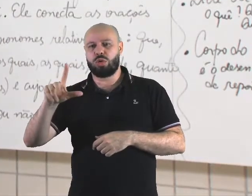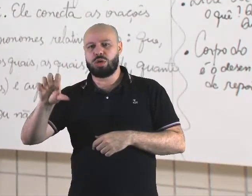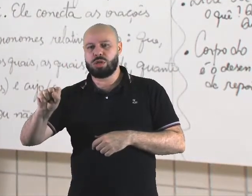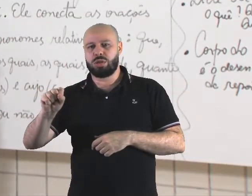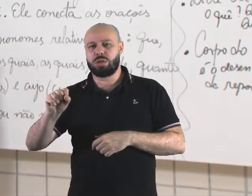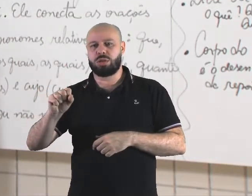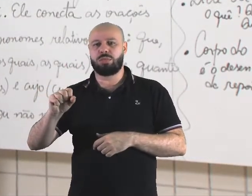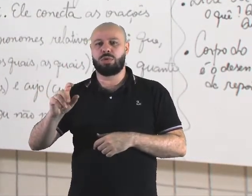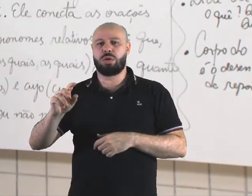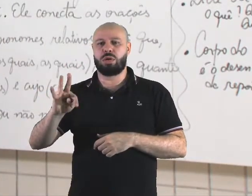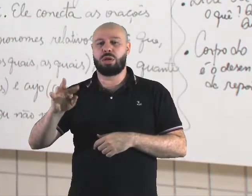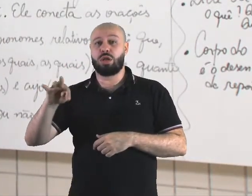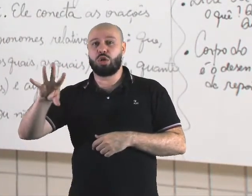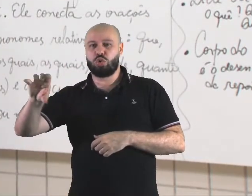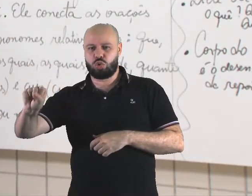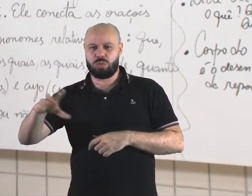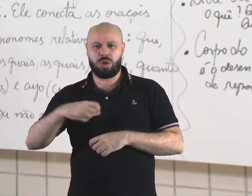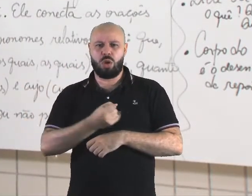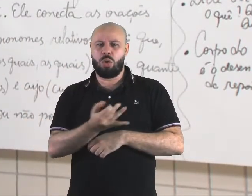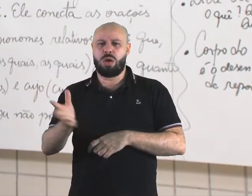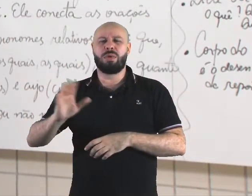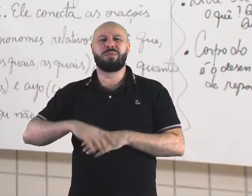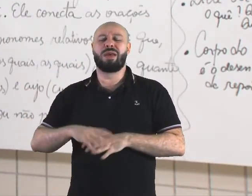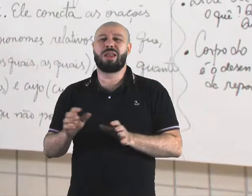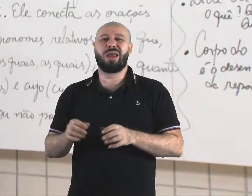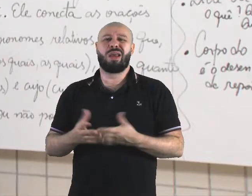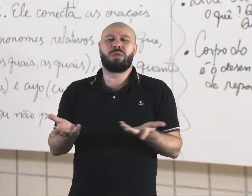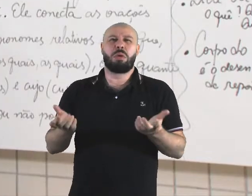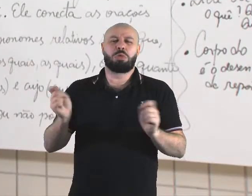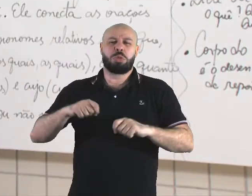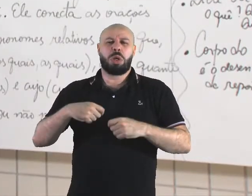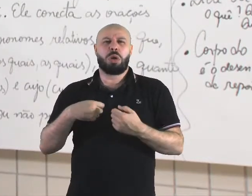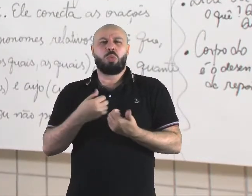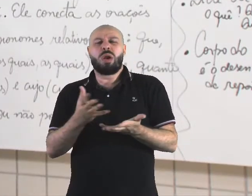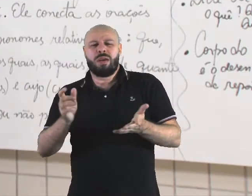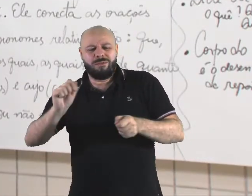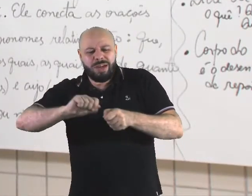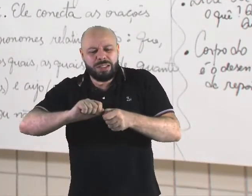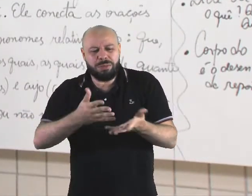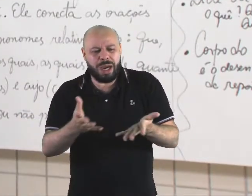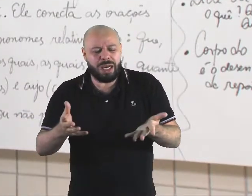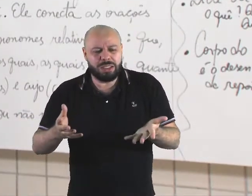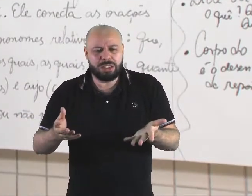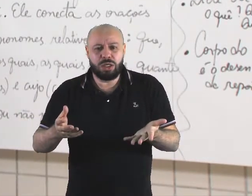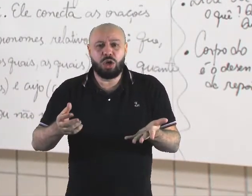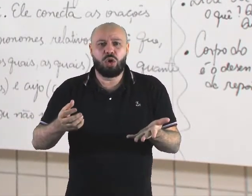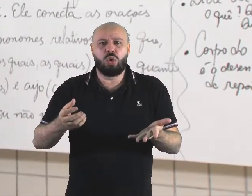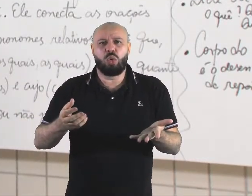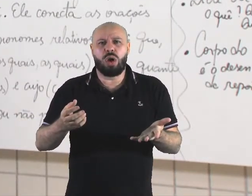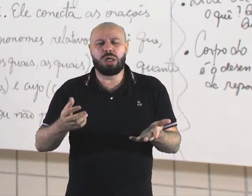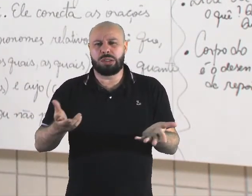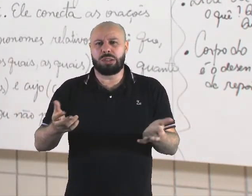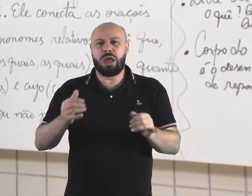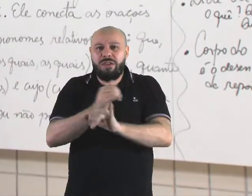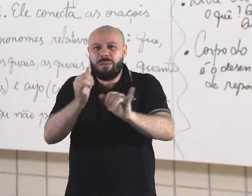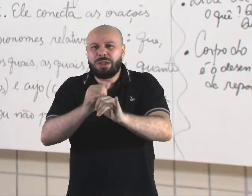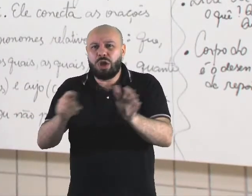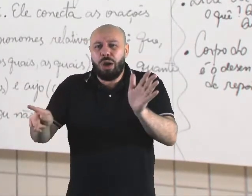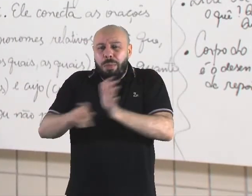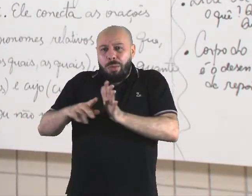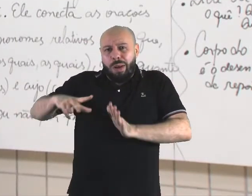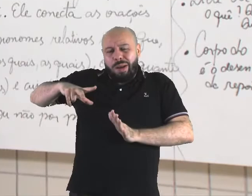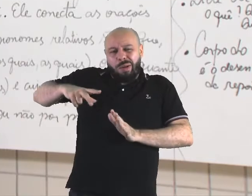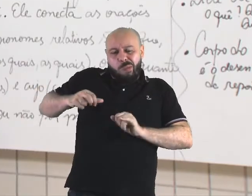pronome indefinido. Tanto. Fez tanto quanto podia, mas seus dados foram expostos à sociedade.